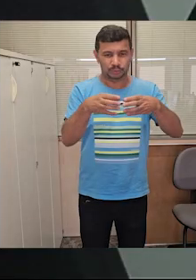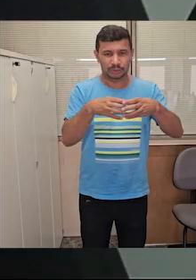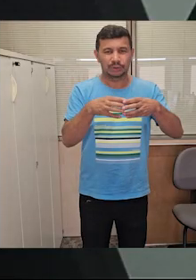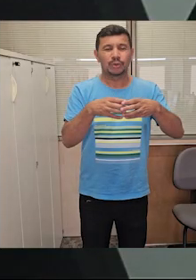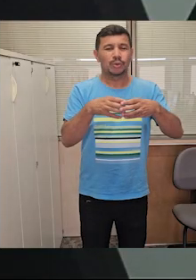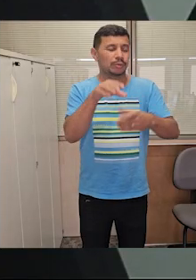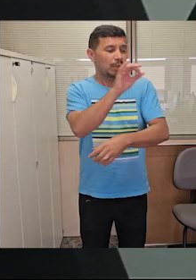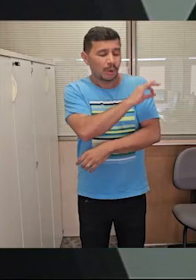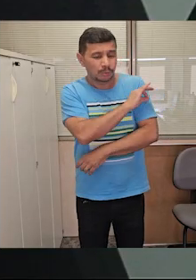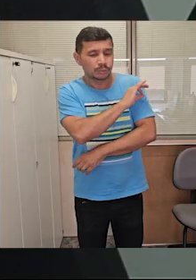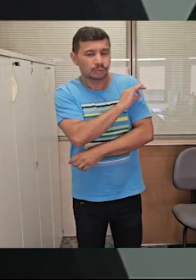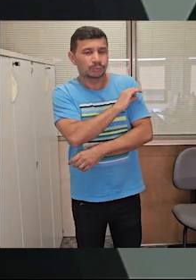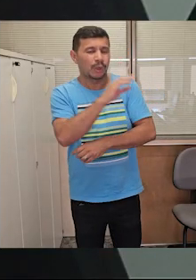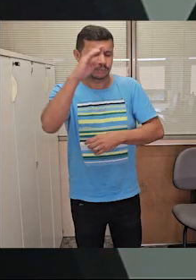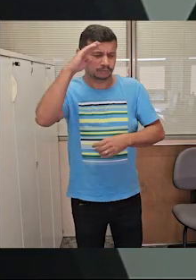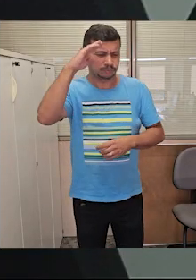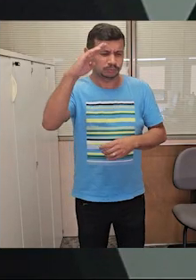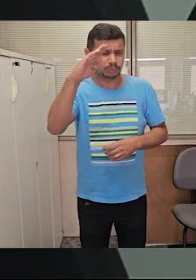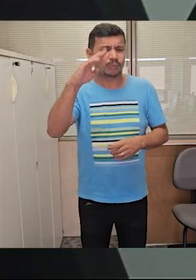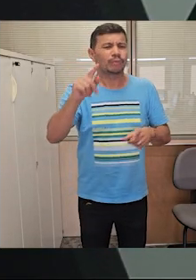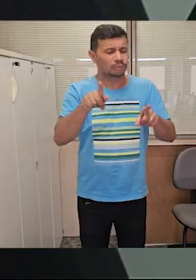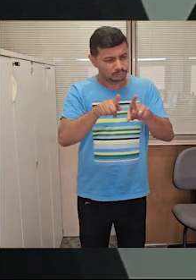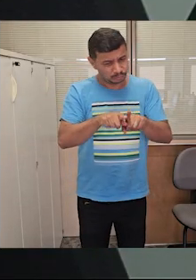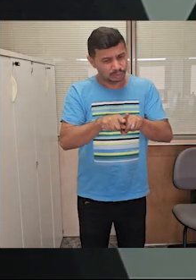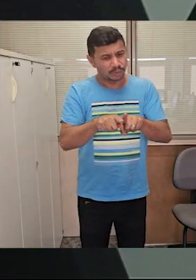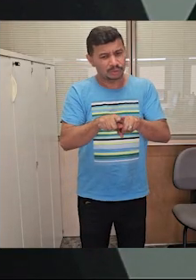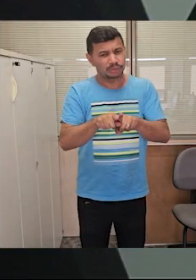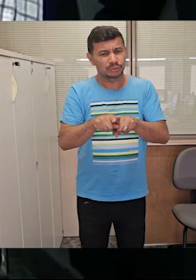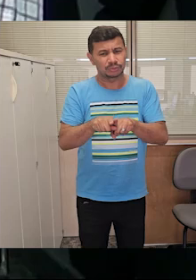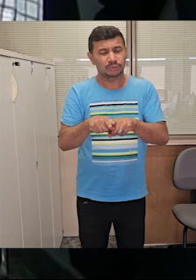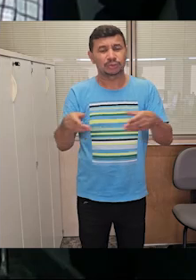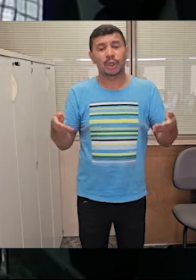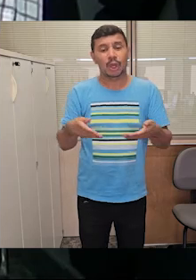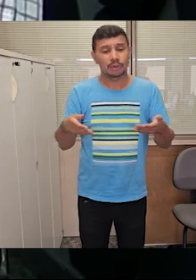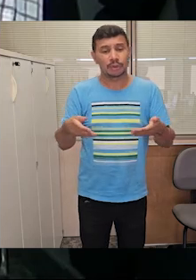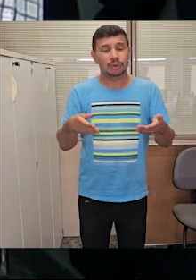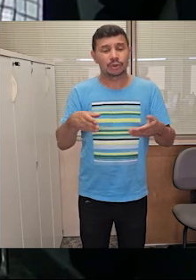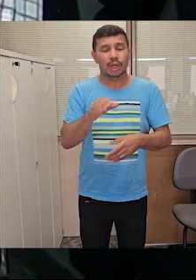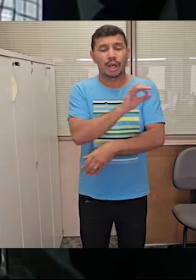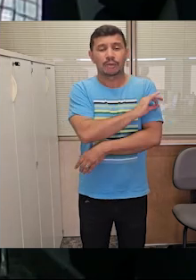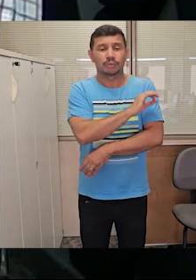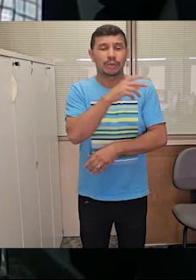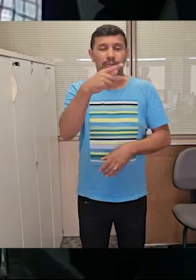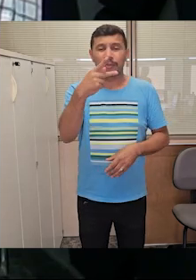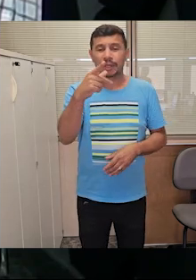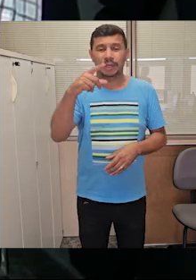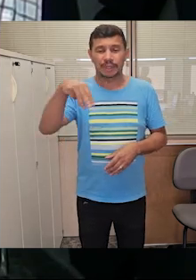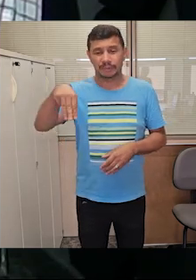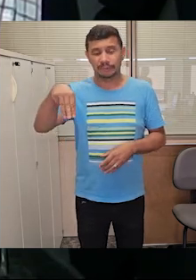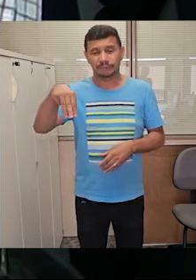da Força Pública ali no... Força Pública, que hoje é a Polícia que hoje Militar. é a Polícia Militar, a